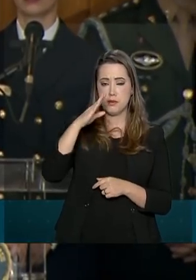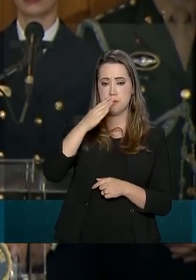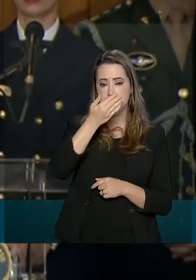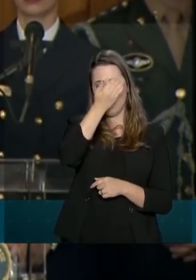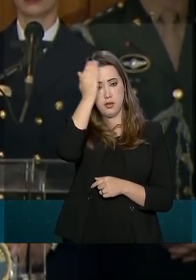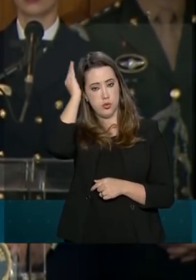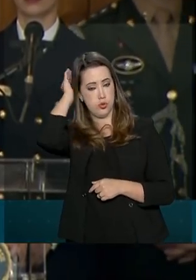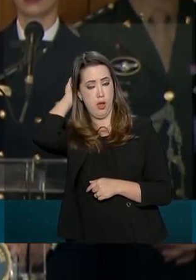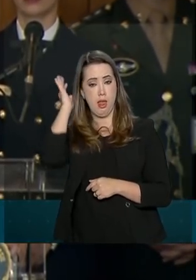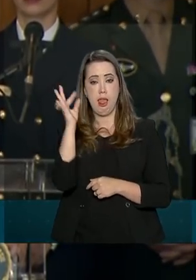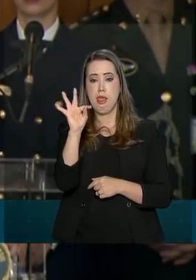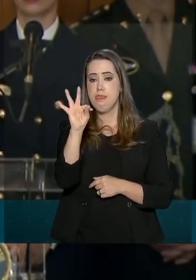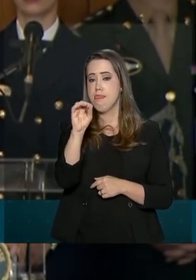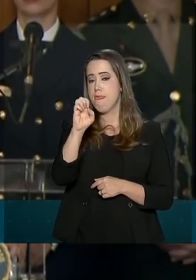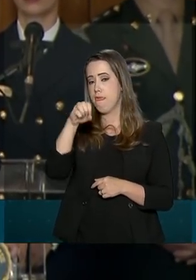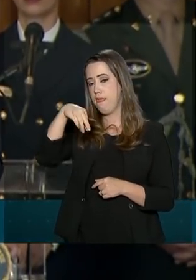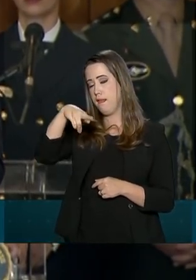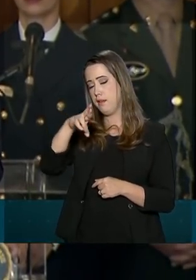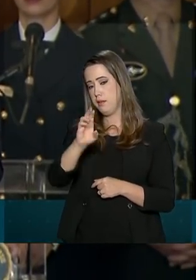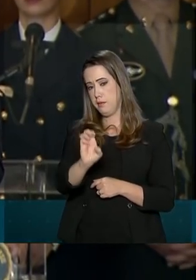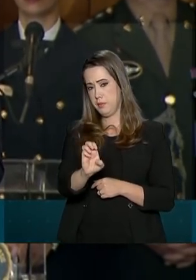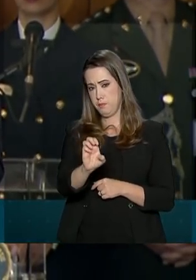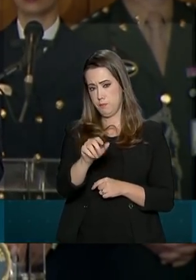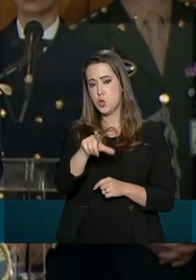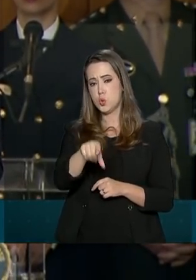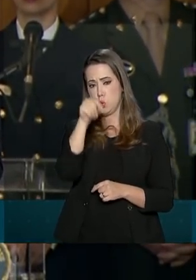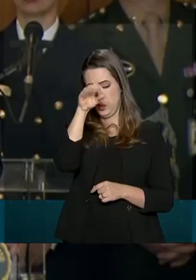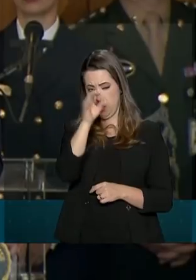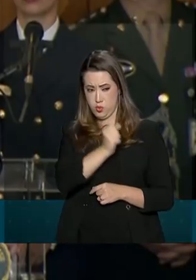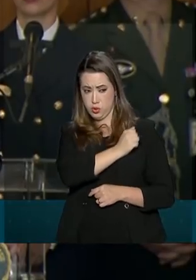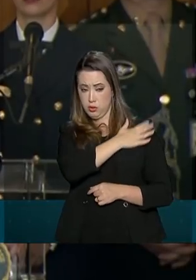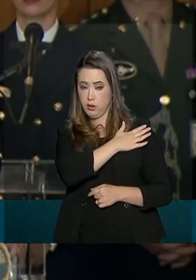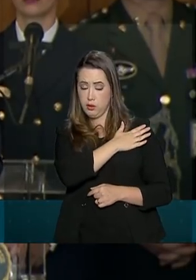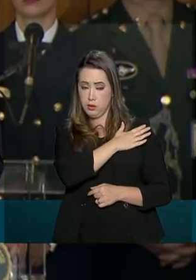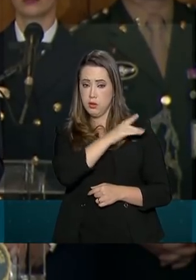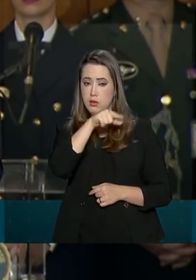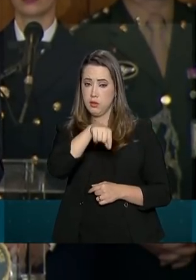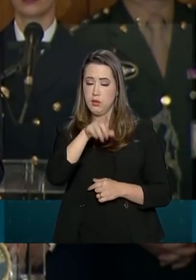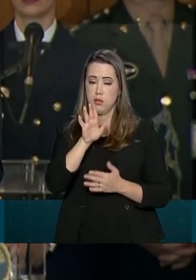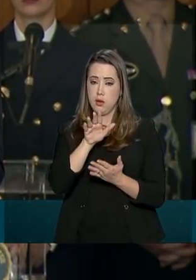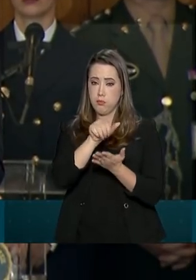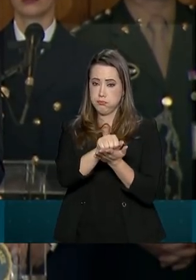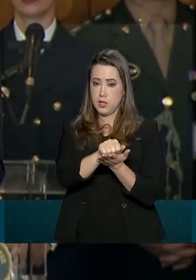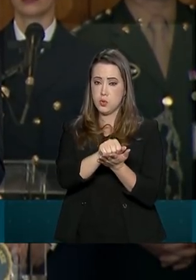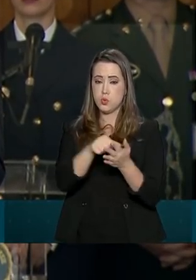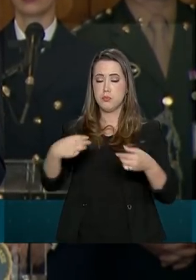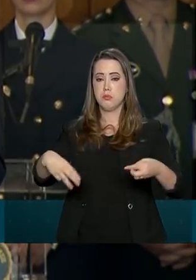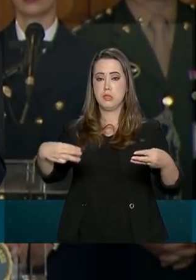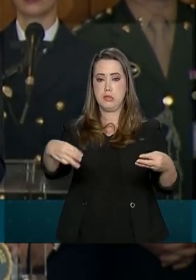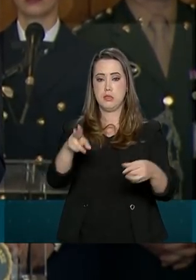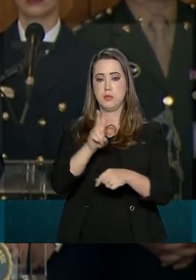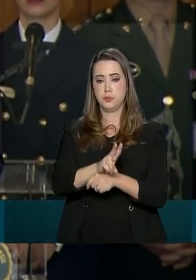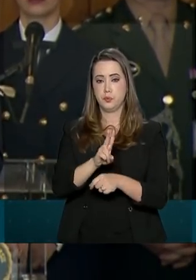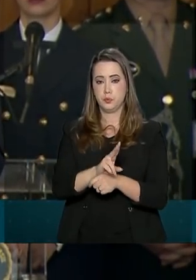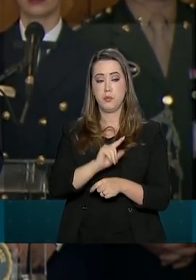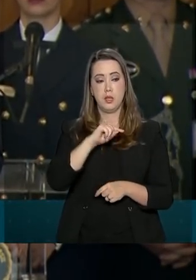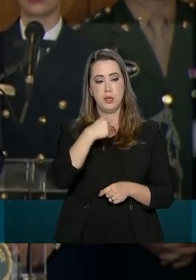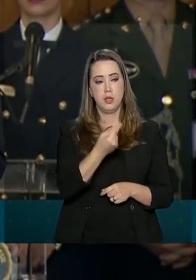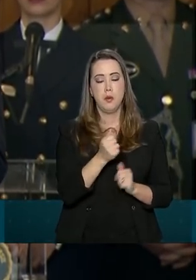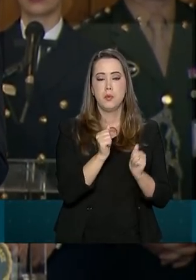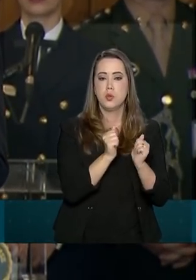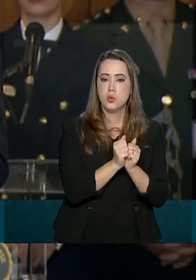quando assumimos, por coincidência, o João Fernando estava no Supremo Tribunal Federal, junto com o Major